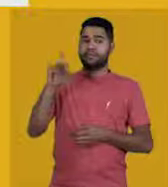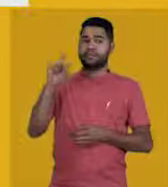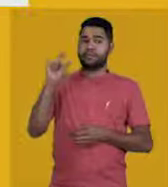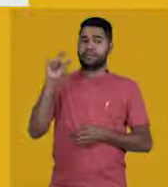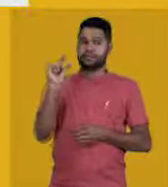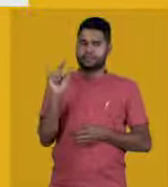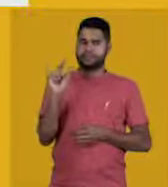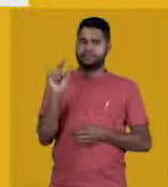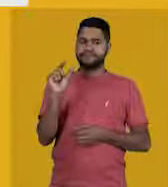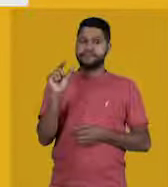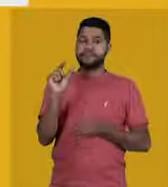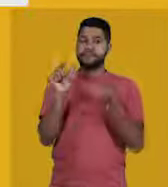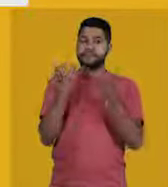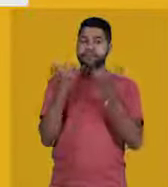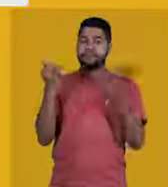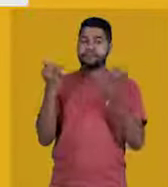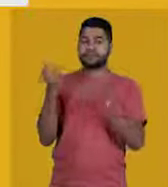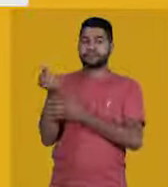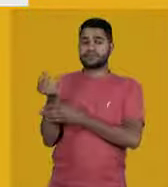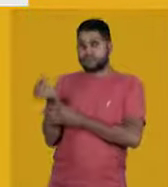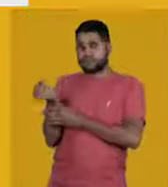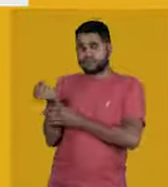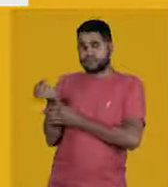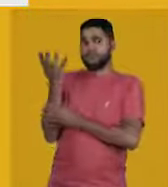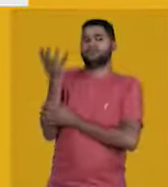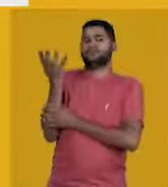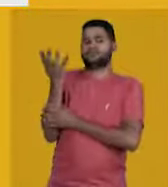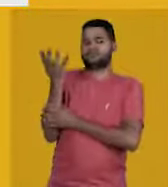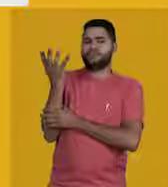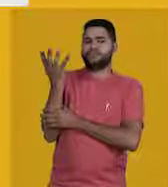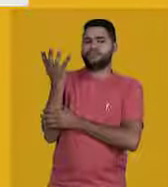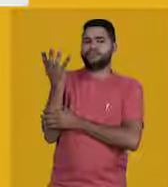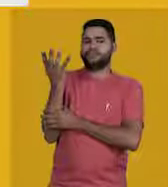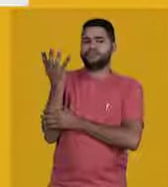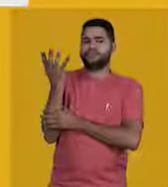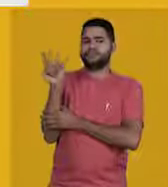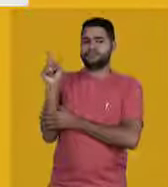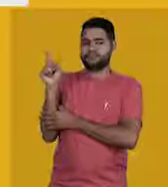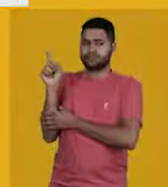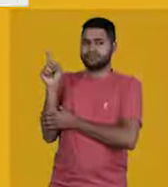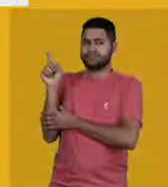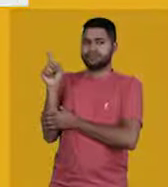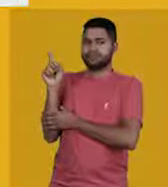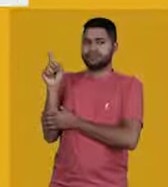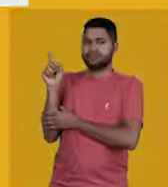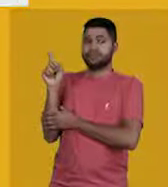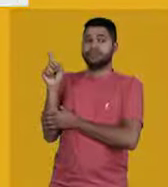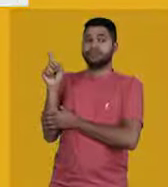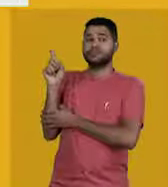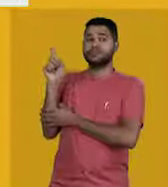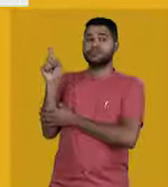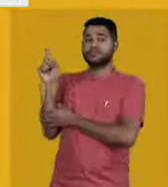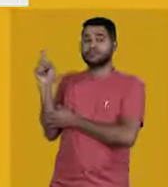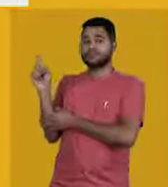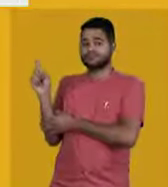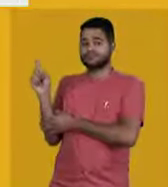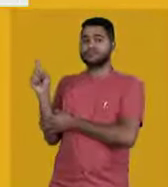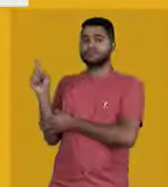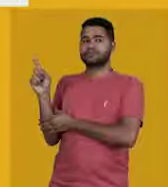de energia, a lâmpada que vai ser acesa conforme nós ligamos